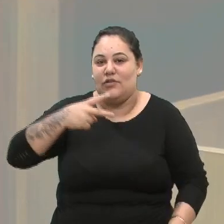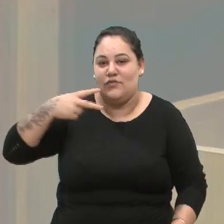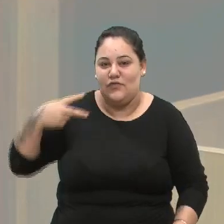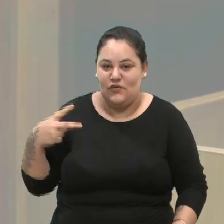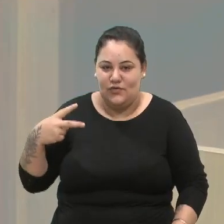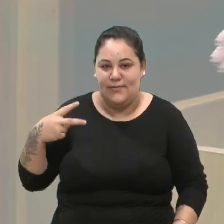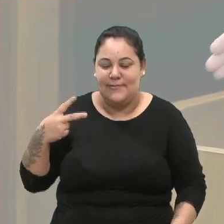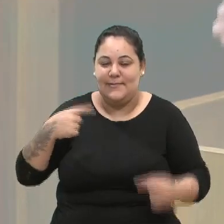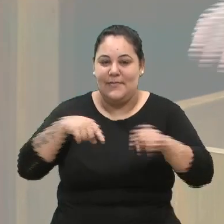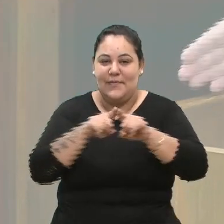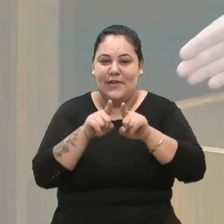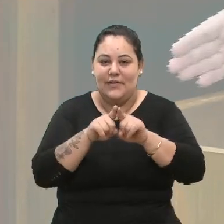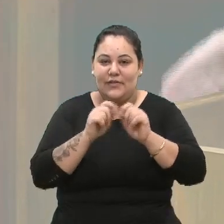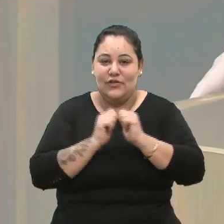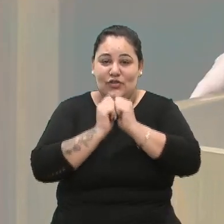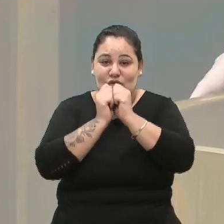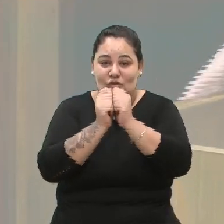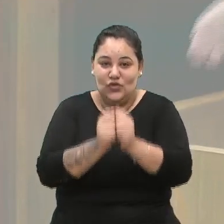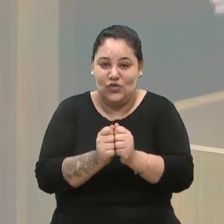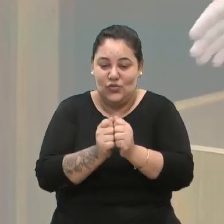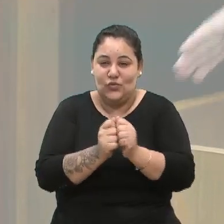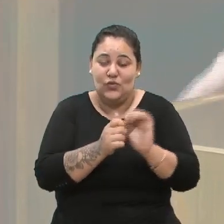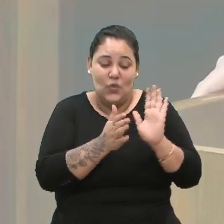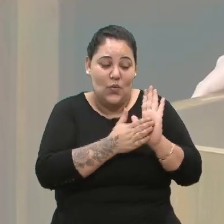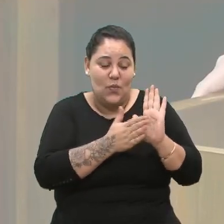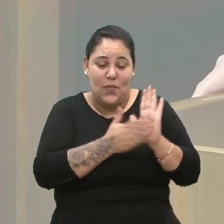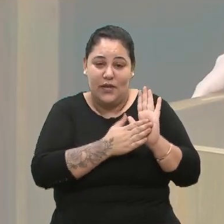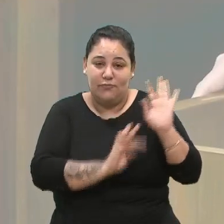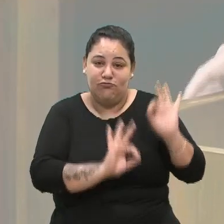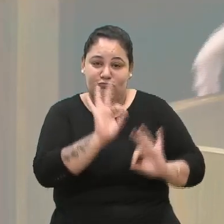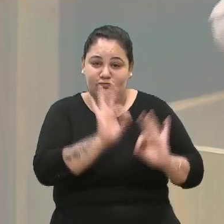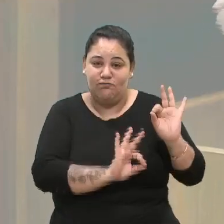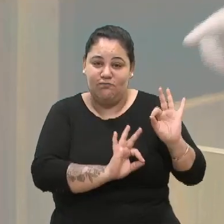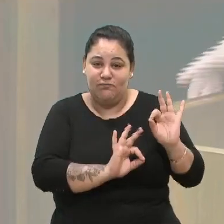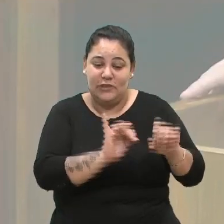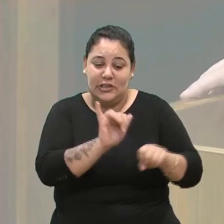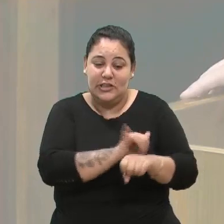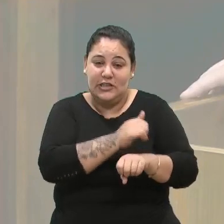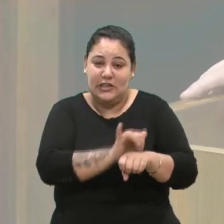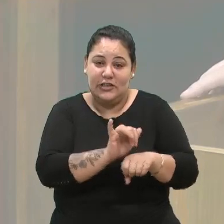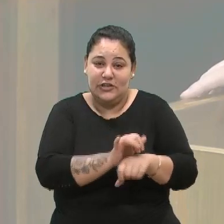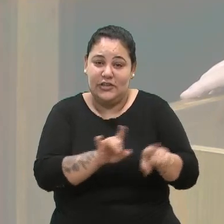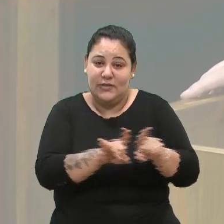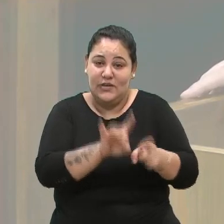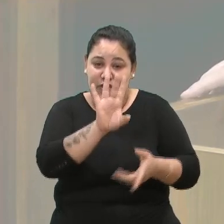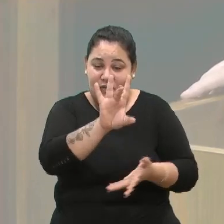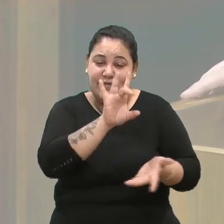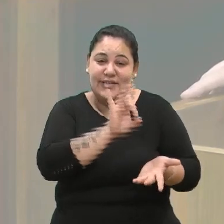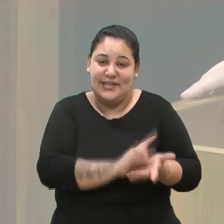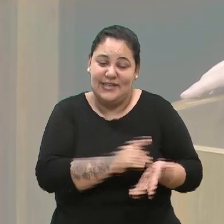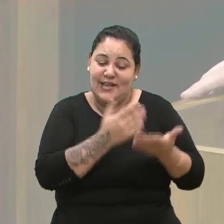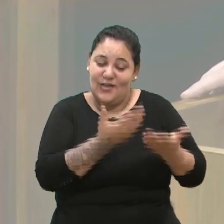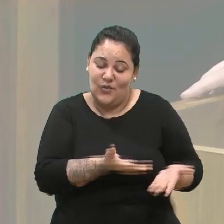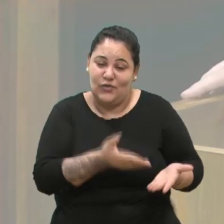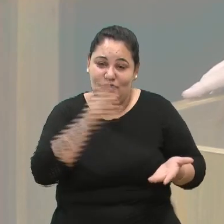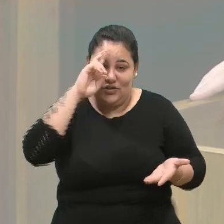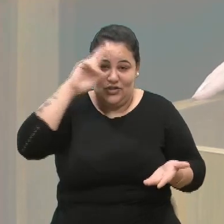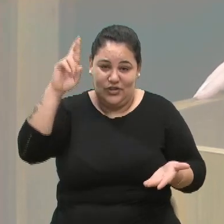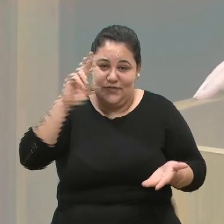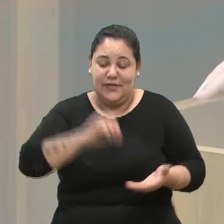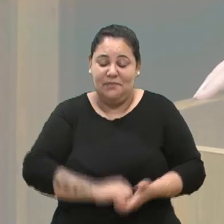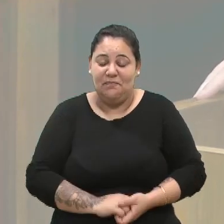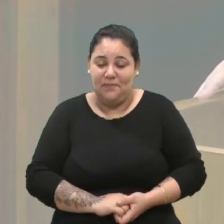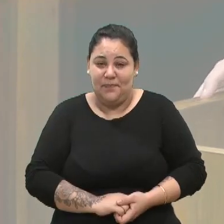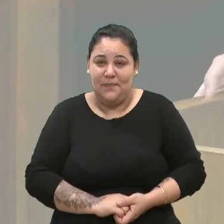2022, com um alicerce no planejamento estratégico implantado pela atual gestão.